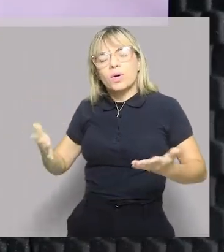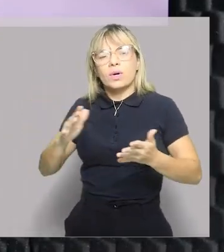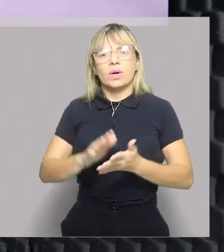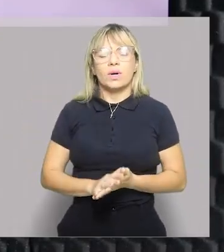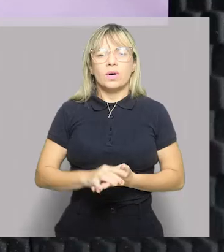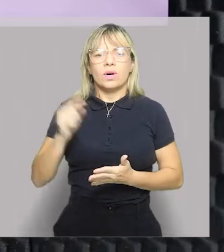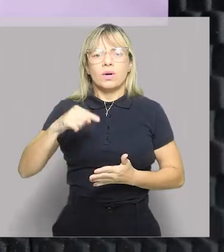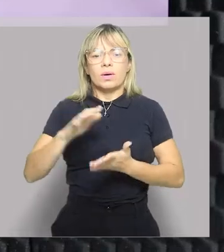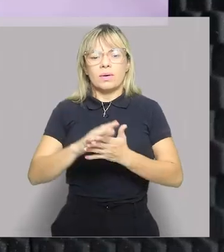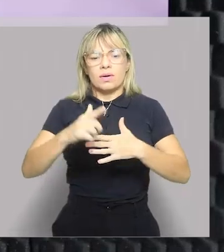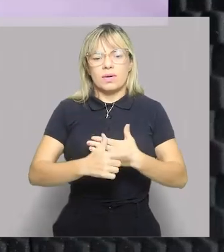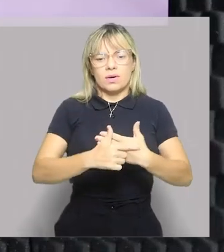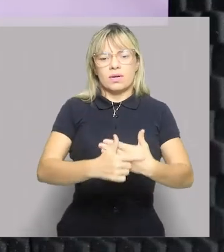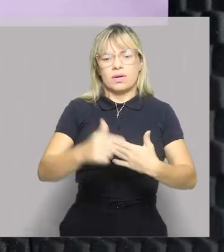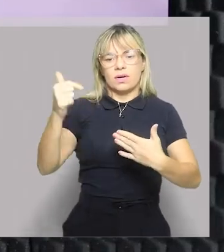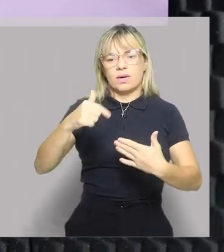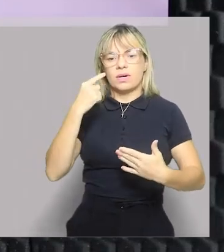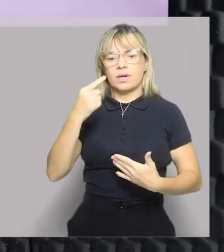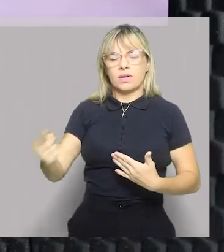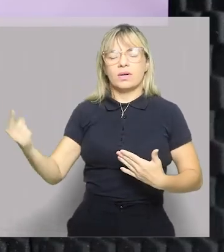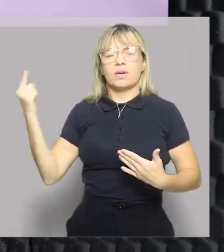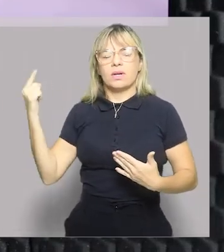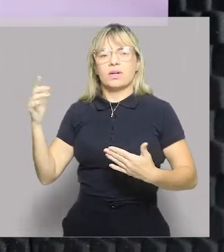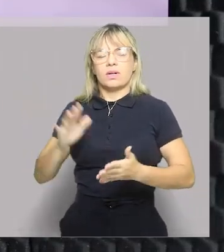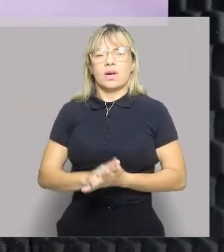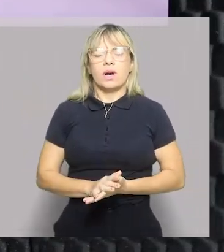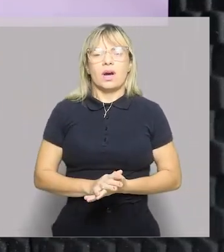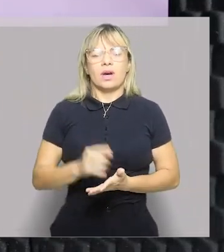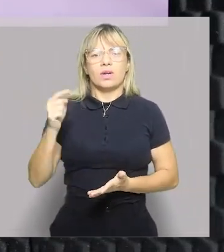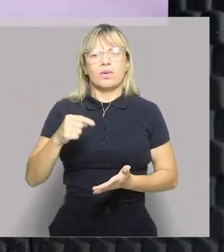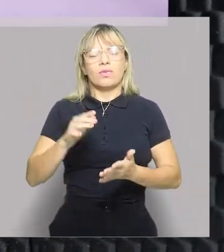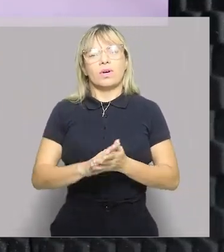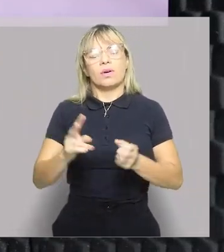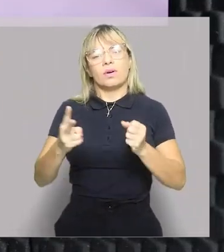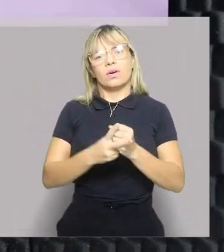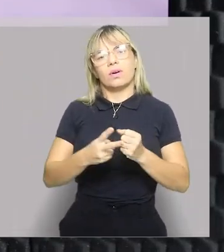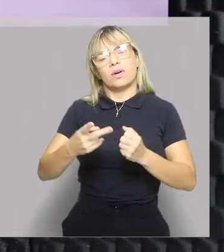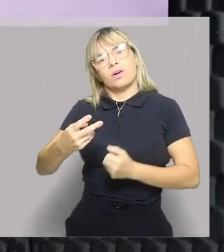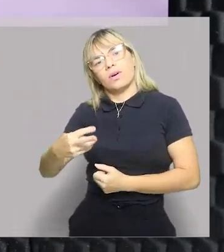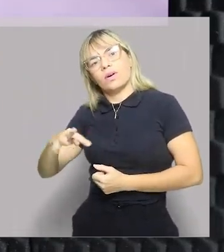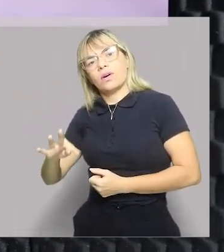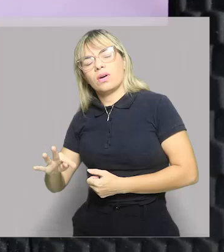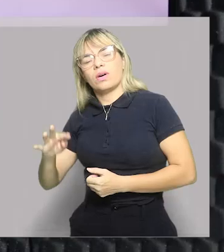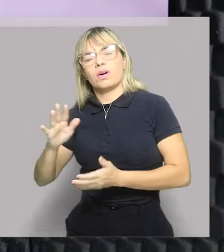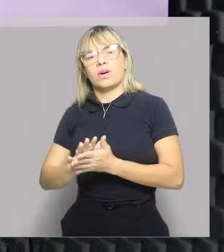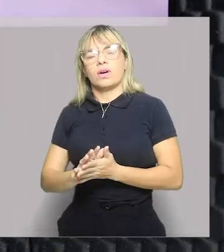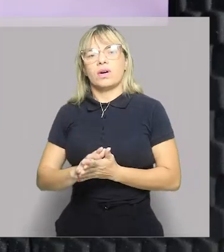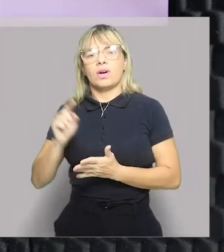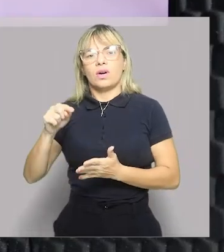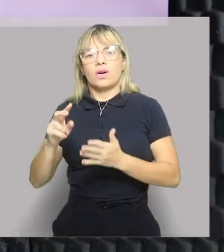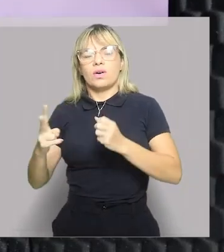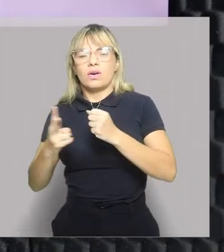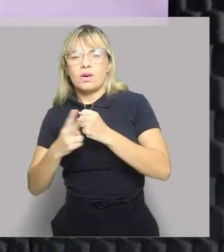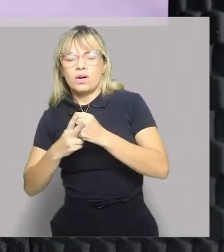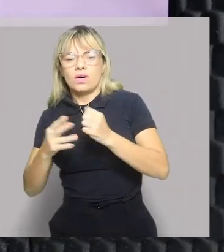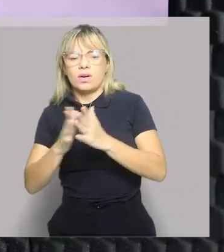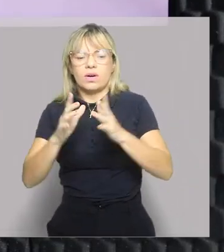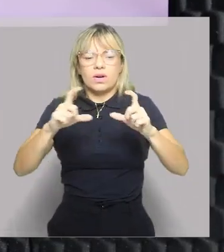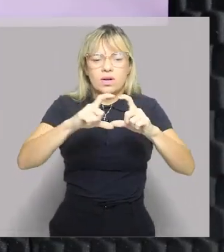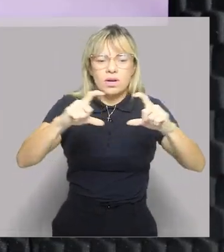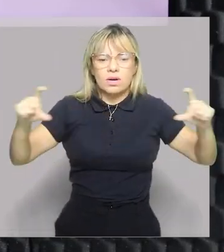transitividade de um verbo, certo? O que determina a transitividade de um verbo é a frase. Lembrem